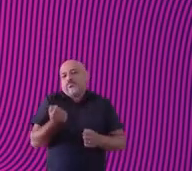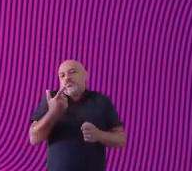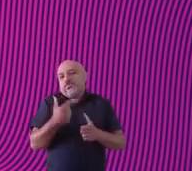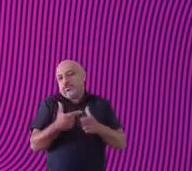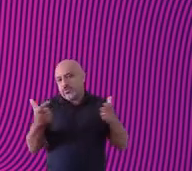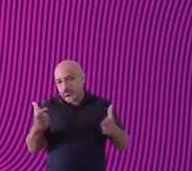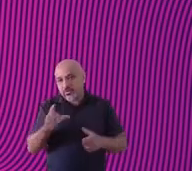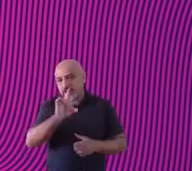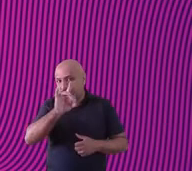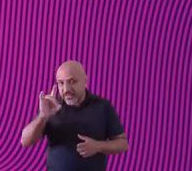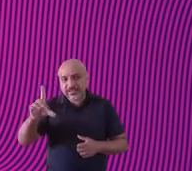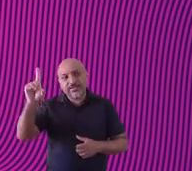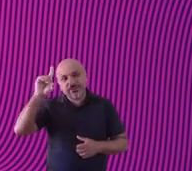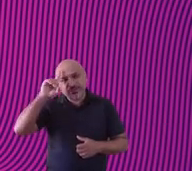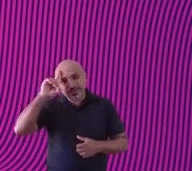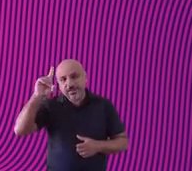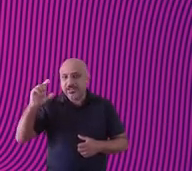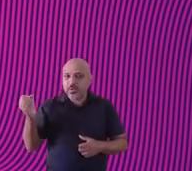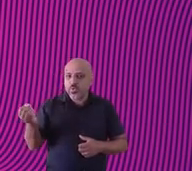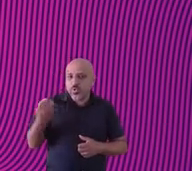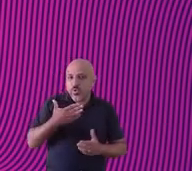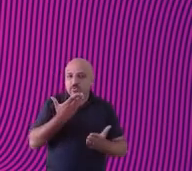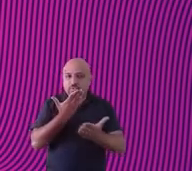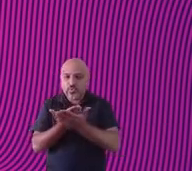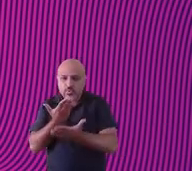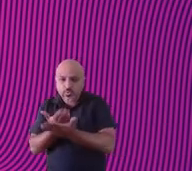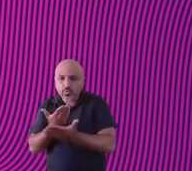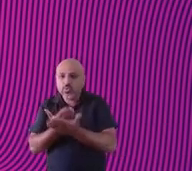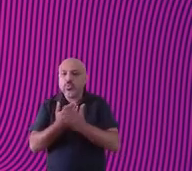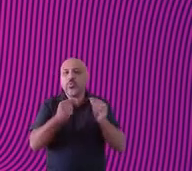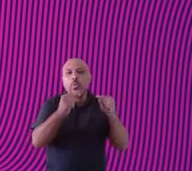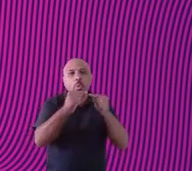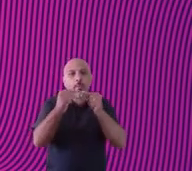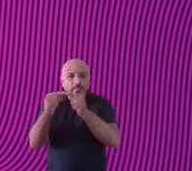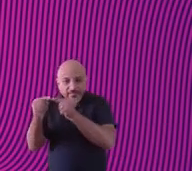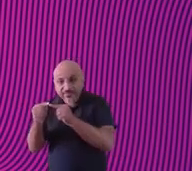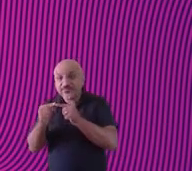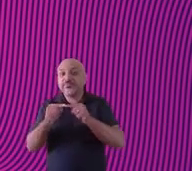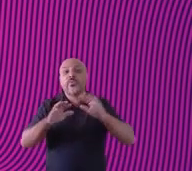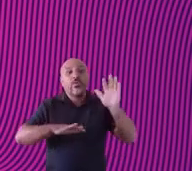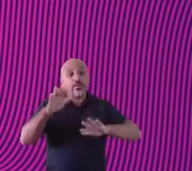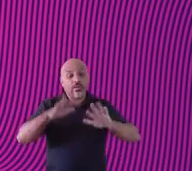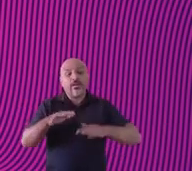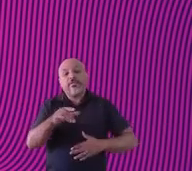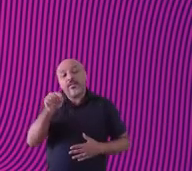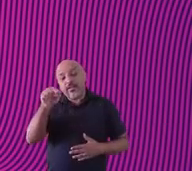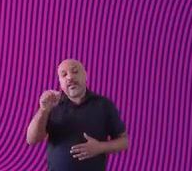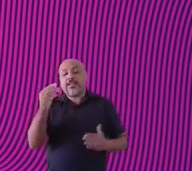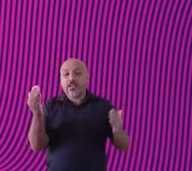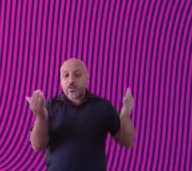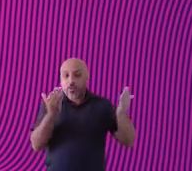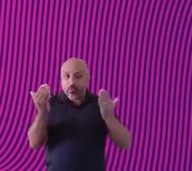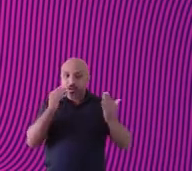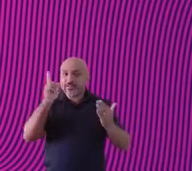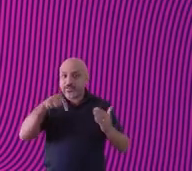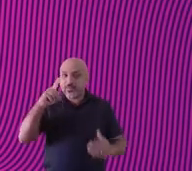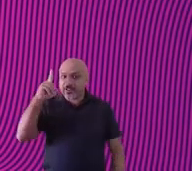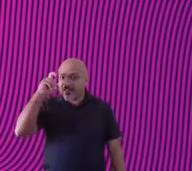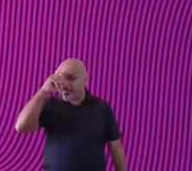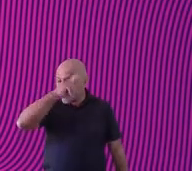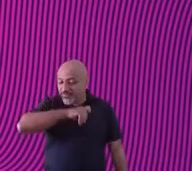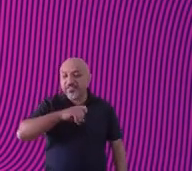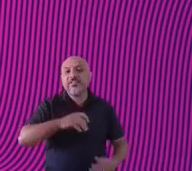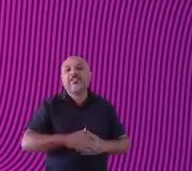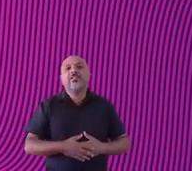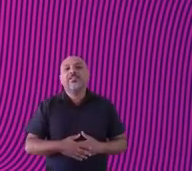cada dia tem um novo estudo uma nova combinação muitas das vezes essa essa comparação é difícil né Ângelo